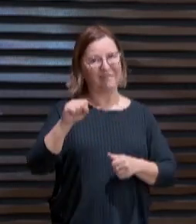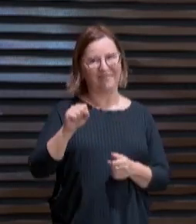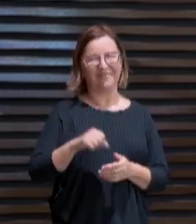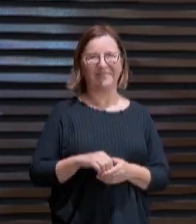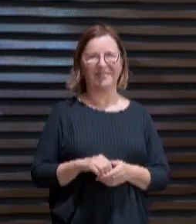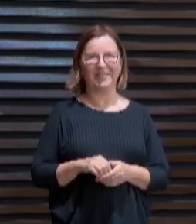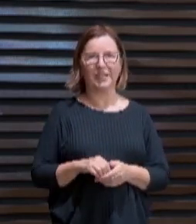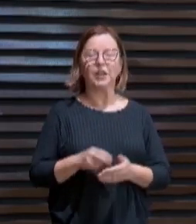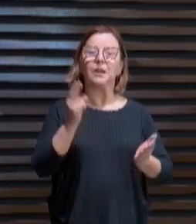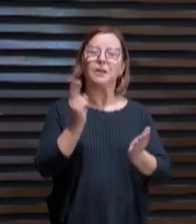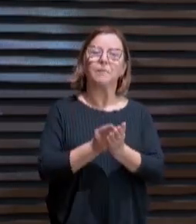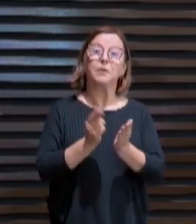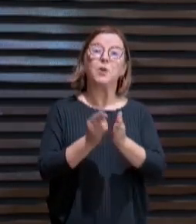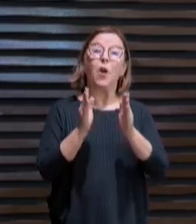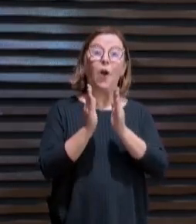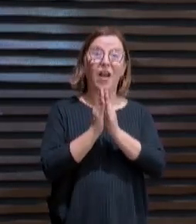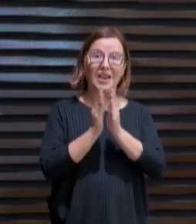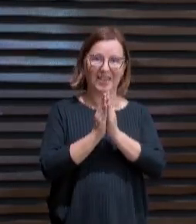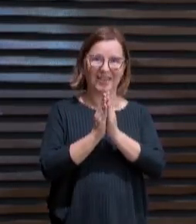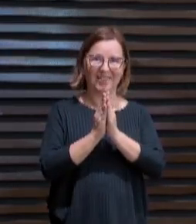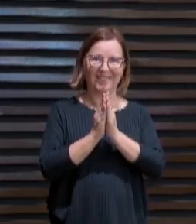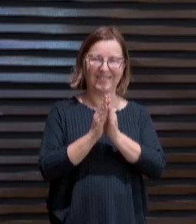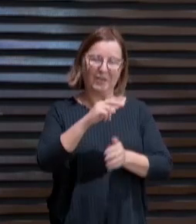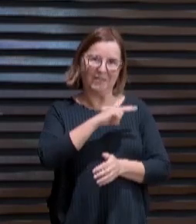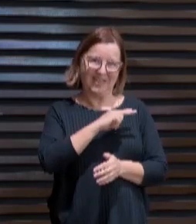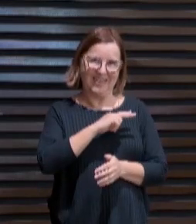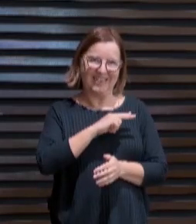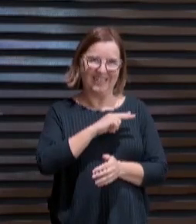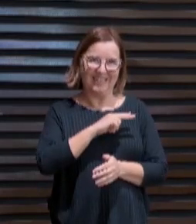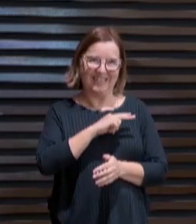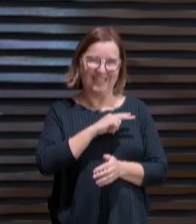Até a oração que é você com Deus incomoda.